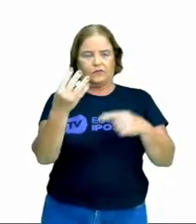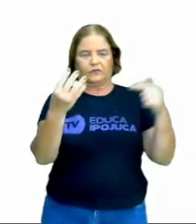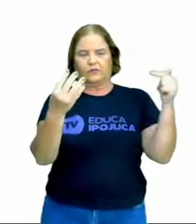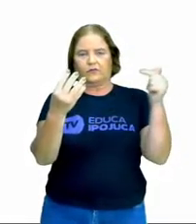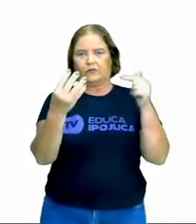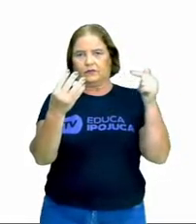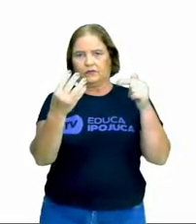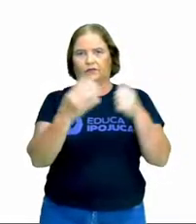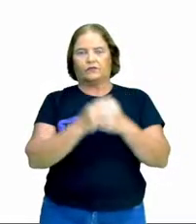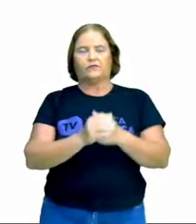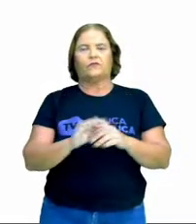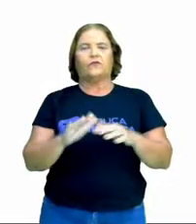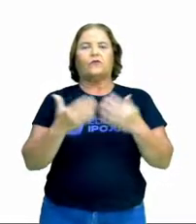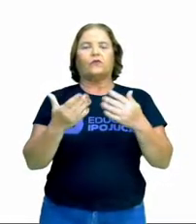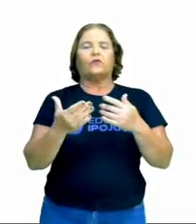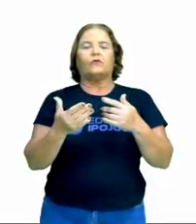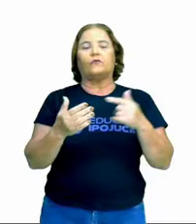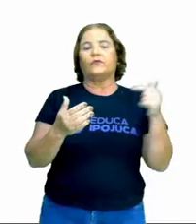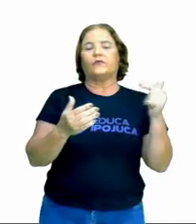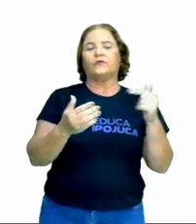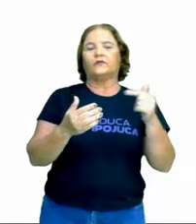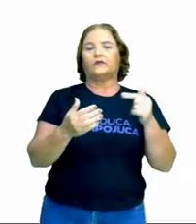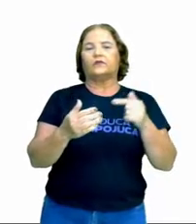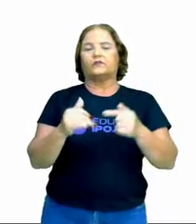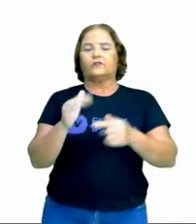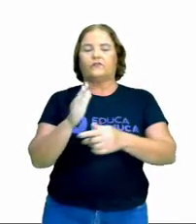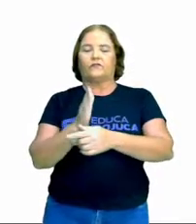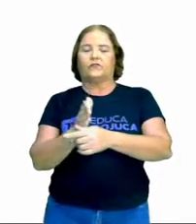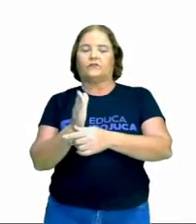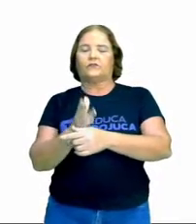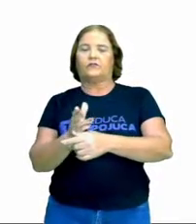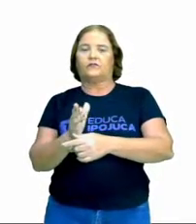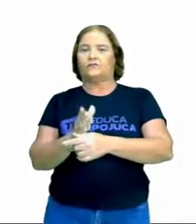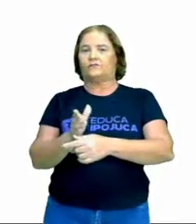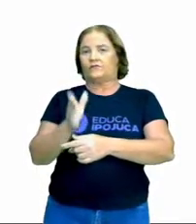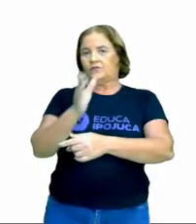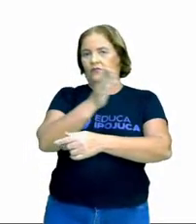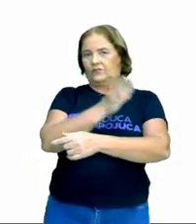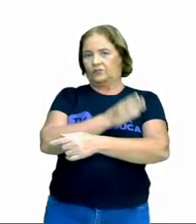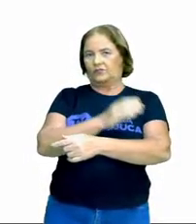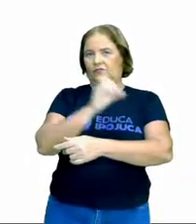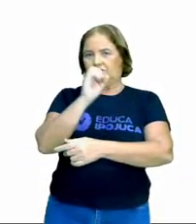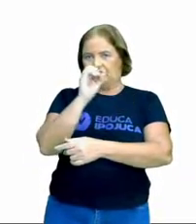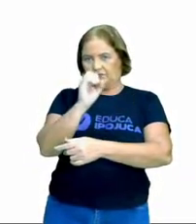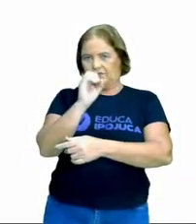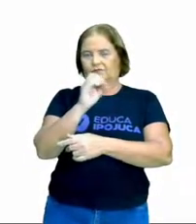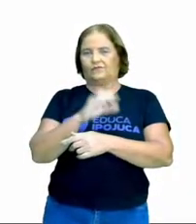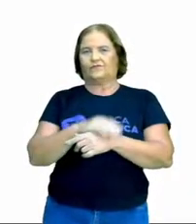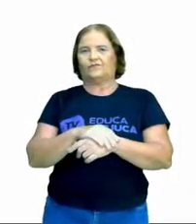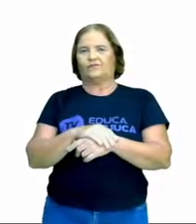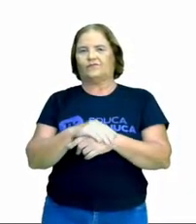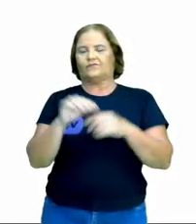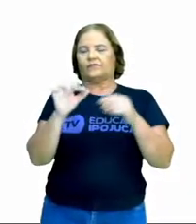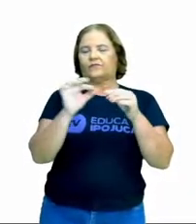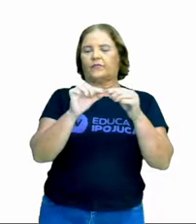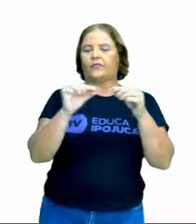negativo. Como é negativo, ficará do lado esquerdo do zero. Olha